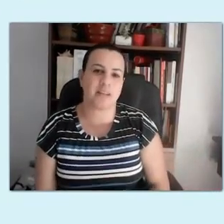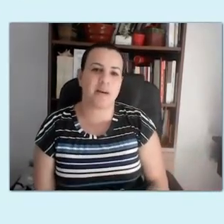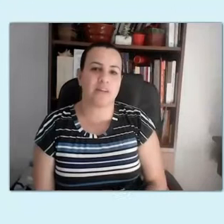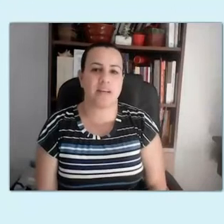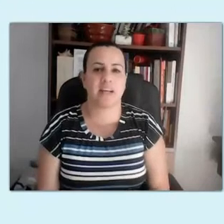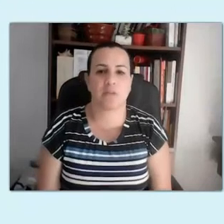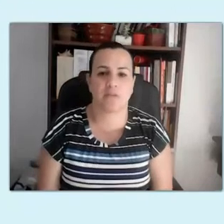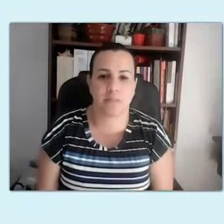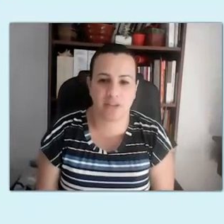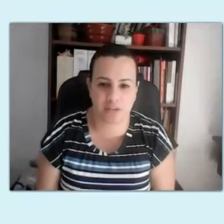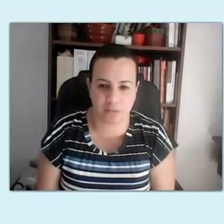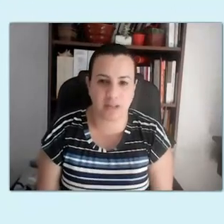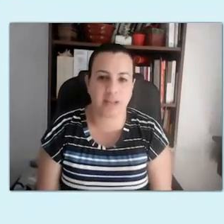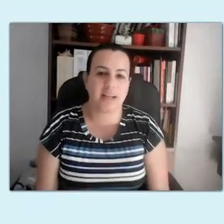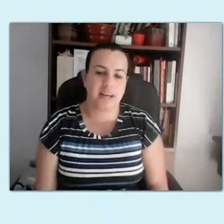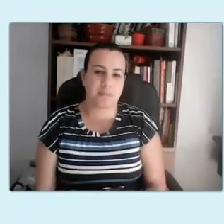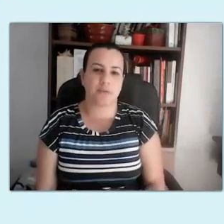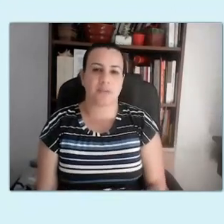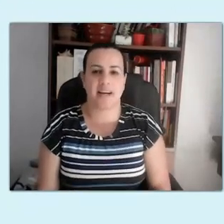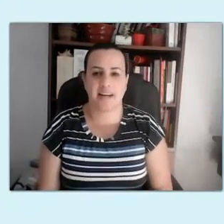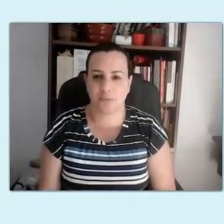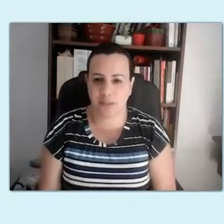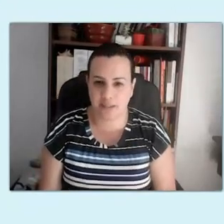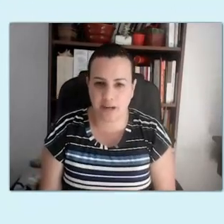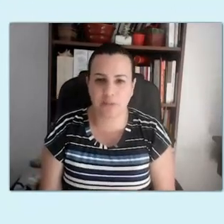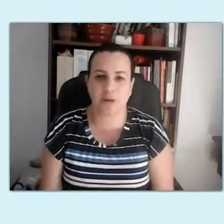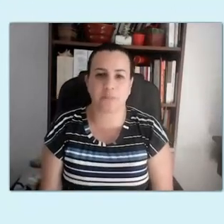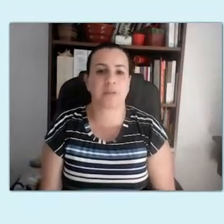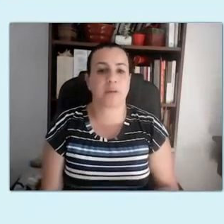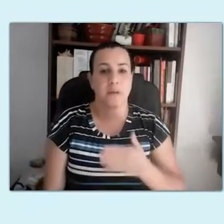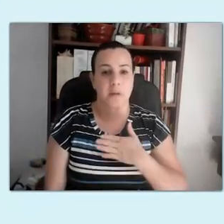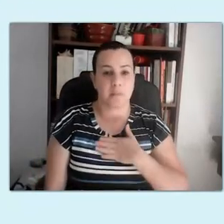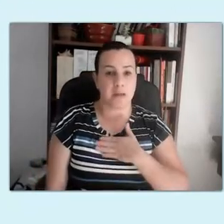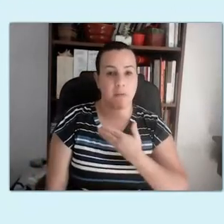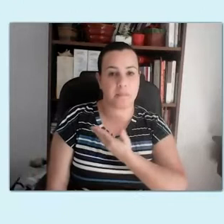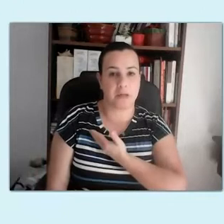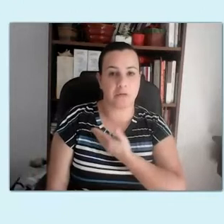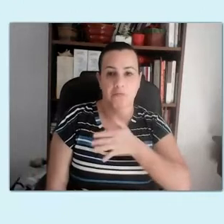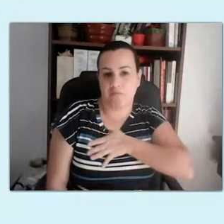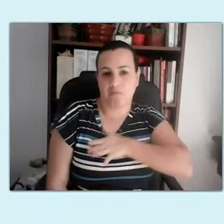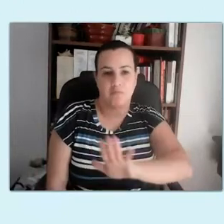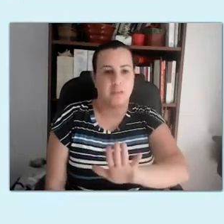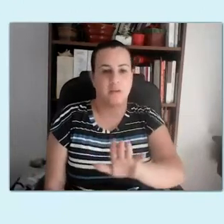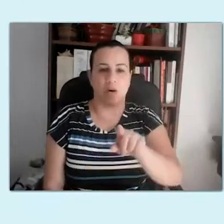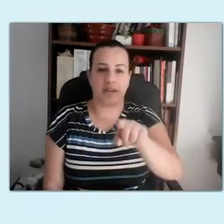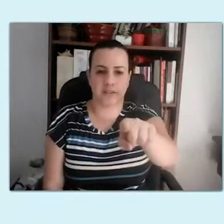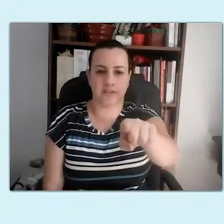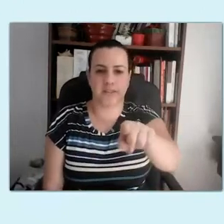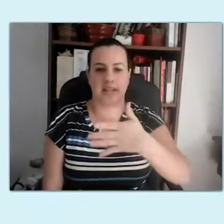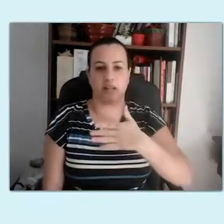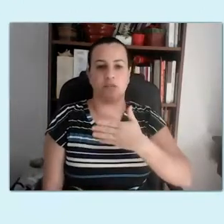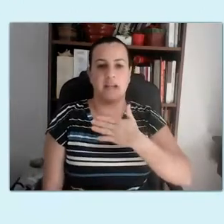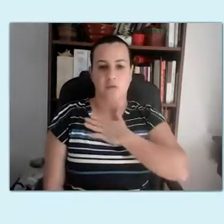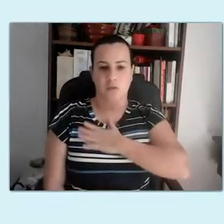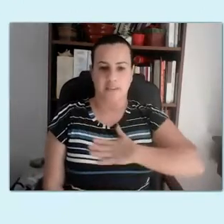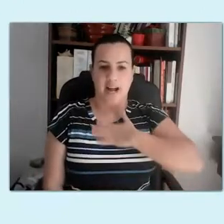negativa, quando o sinal é diferente do afirmativo. Lembra do gostar não, ter não? Então, meu amigo não gosta de